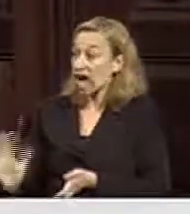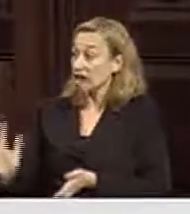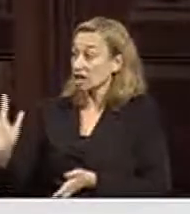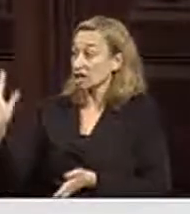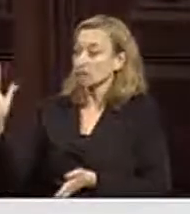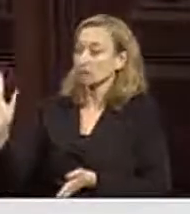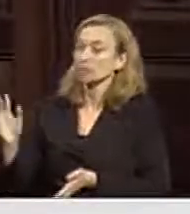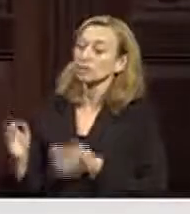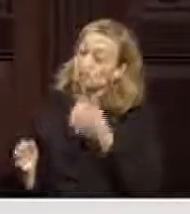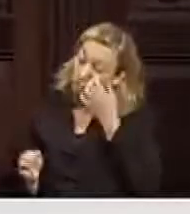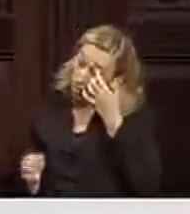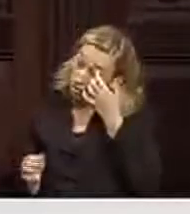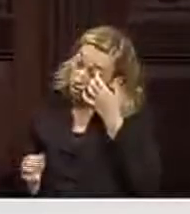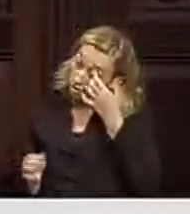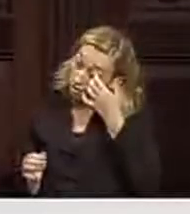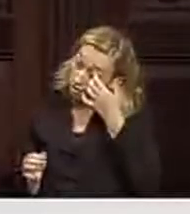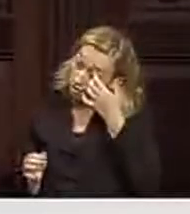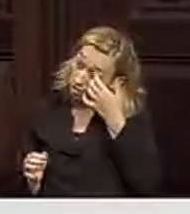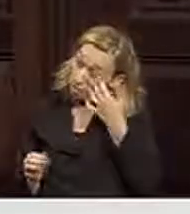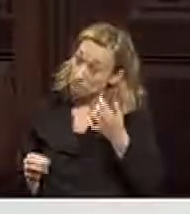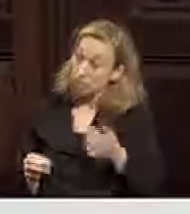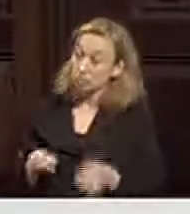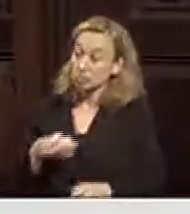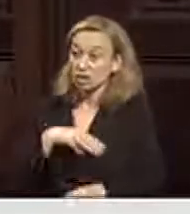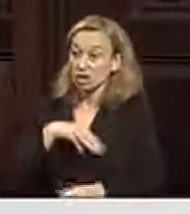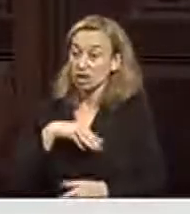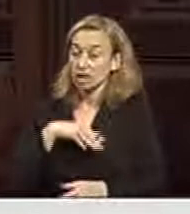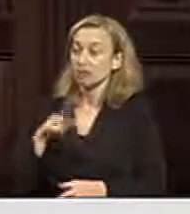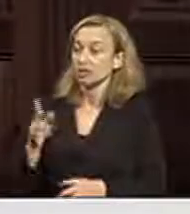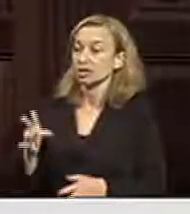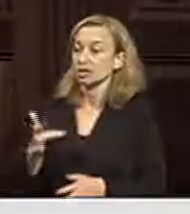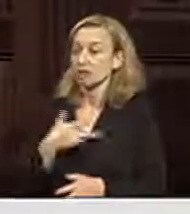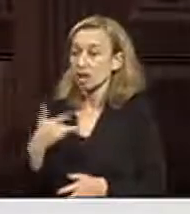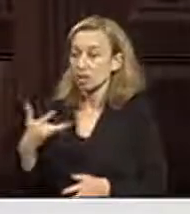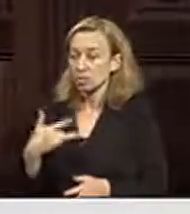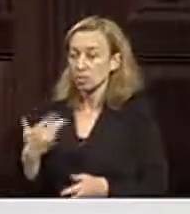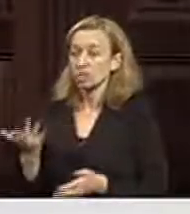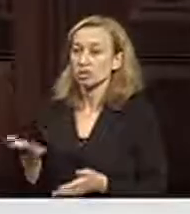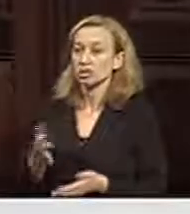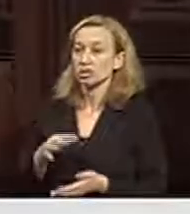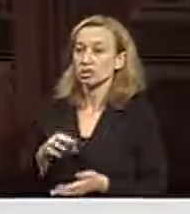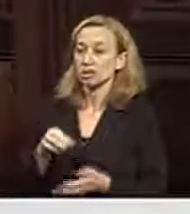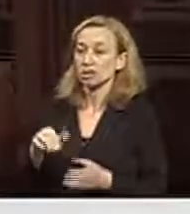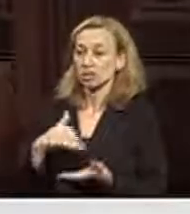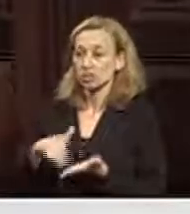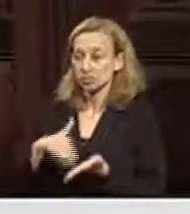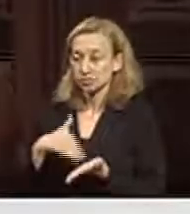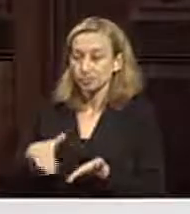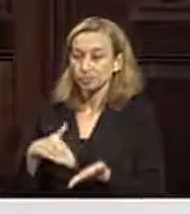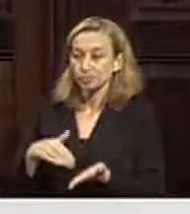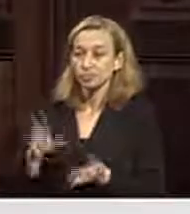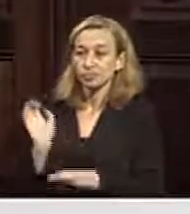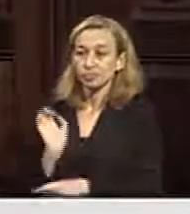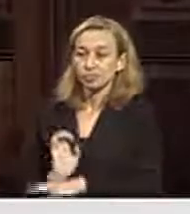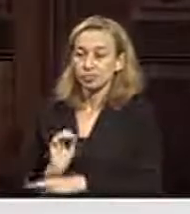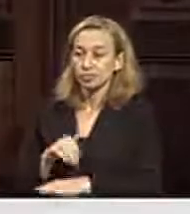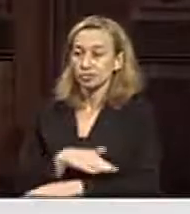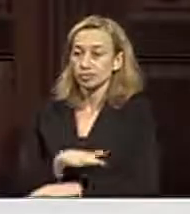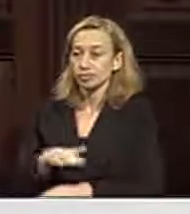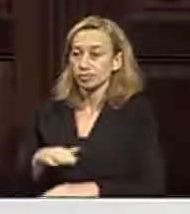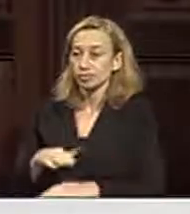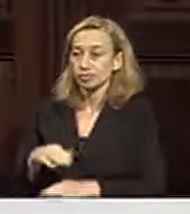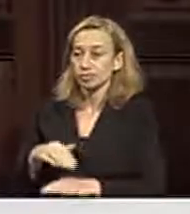Saúde, as secretarias de Estado, as secretarias municipais de saúde, no Brasil inteiro,